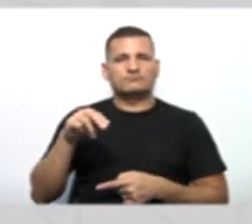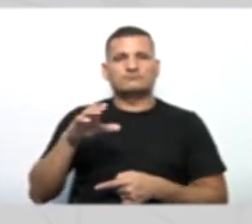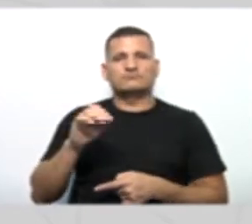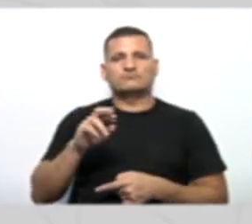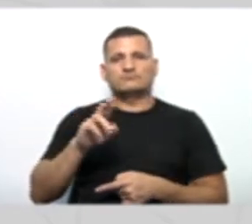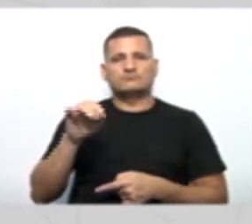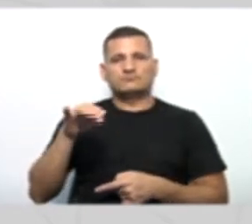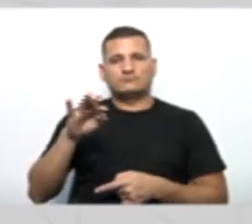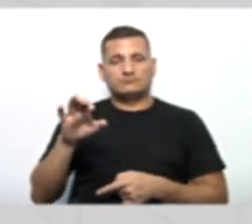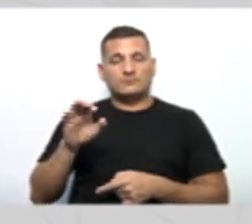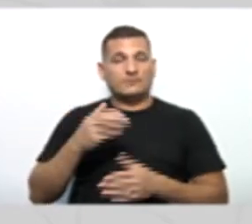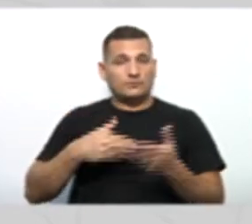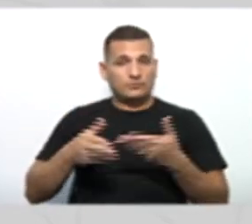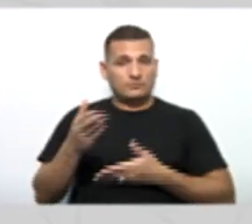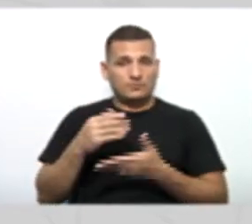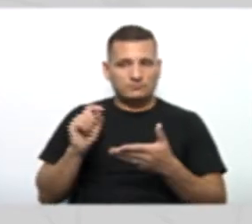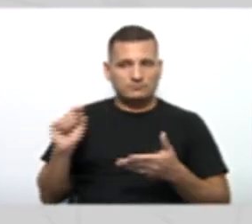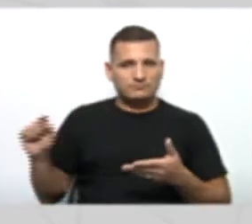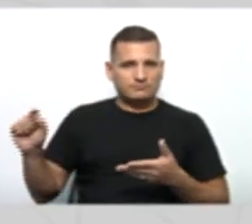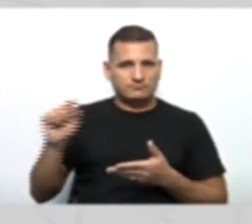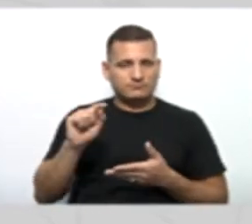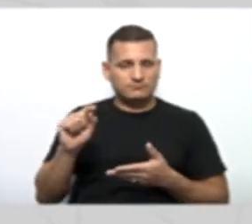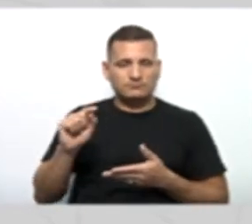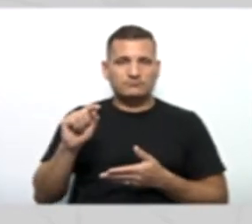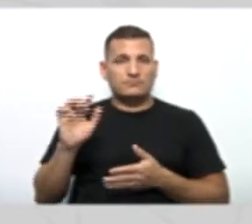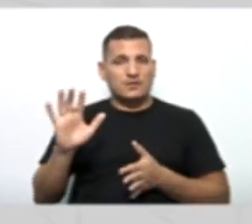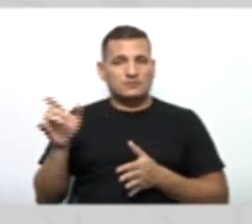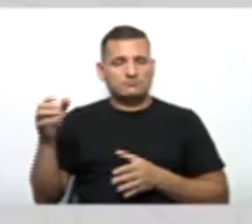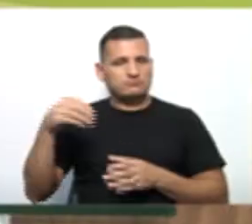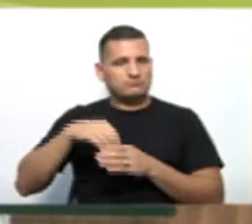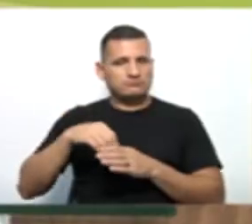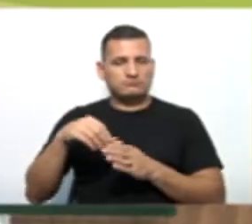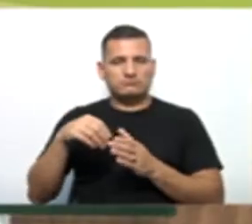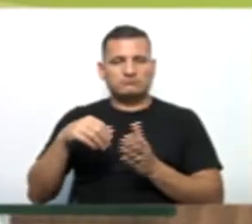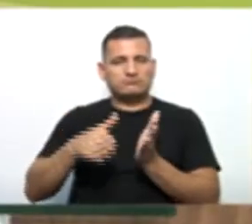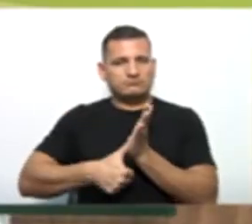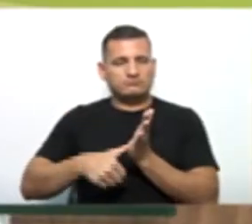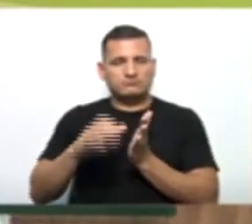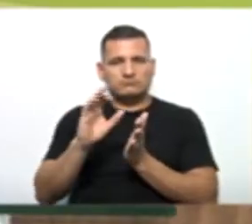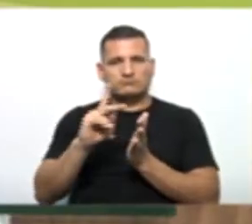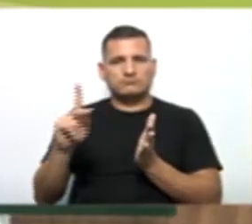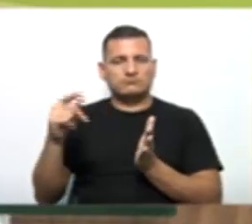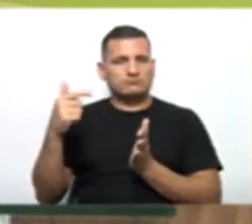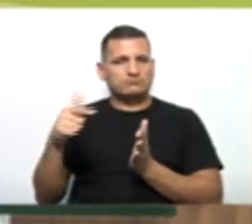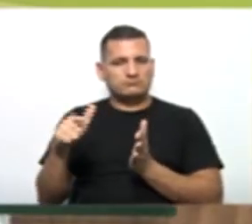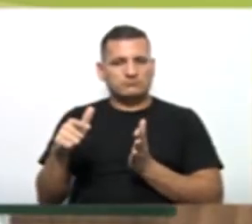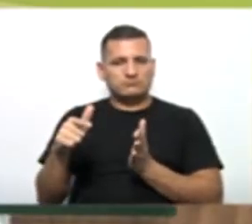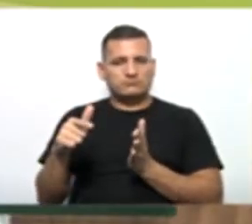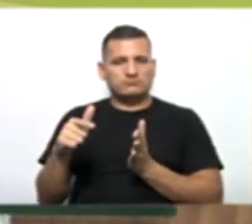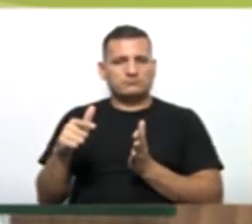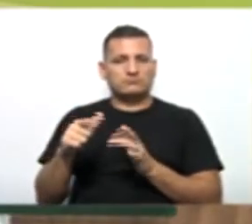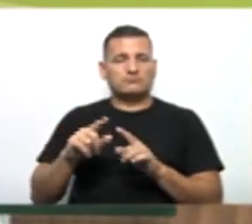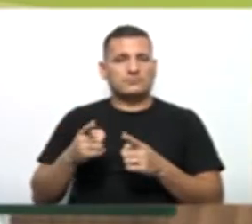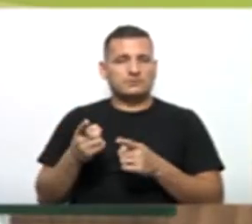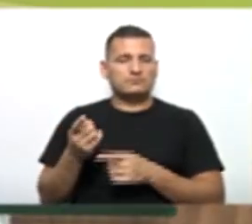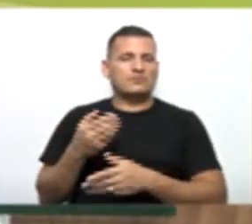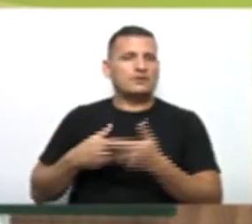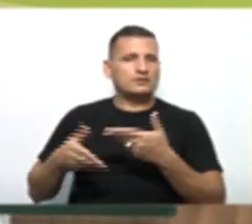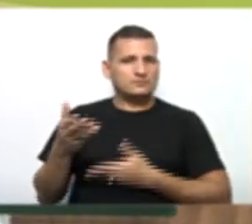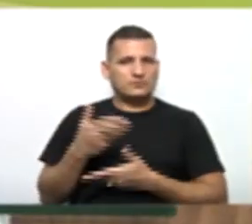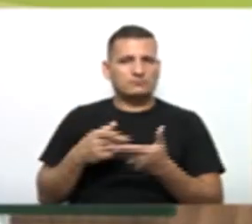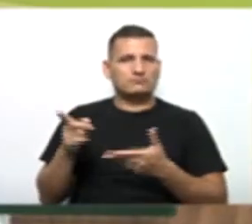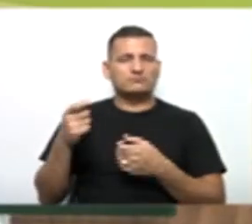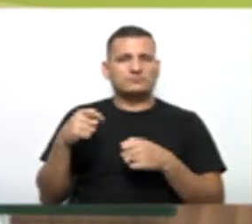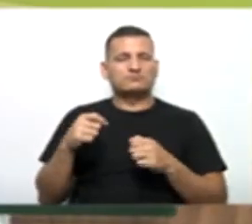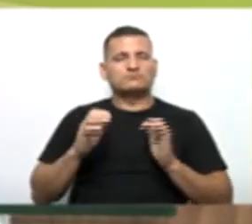relacionamento com essas pessoas mesmo que não faça parte da cooperativa diretamente como associado a relação com ela